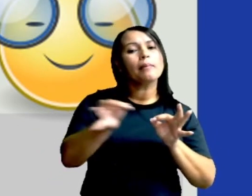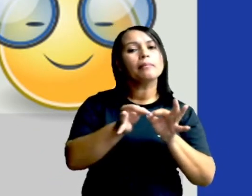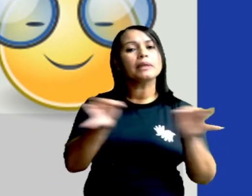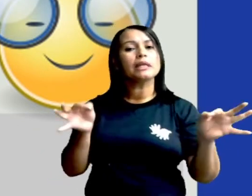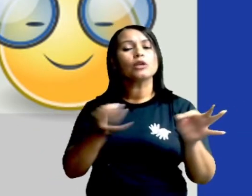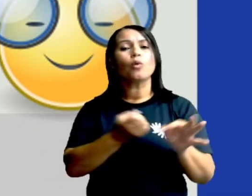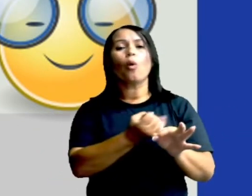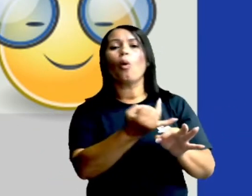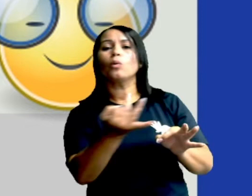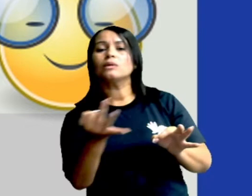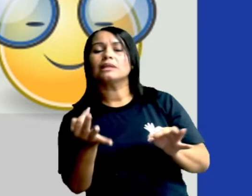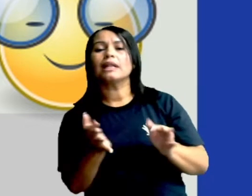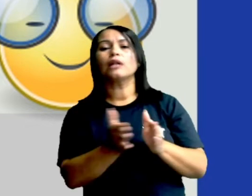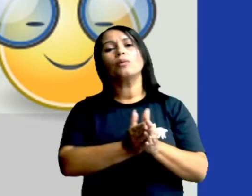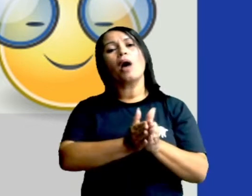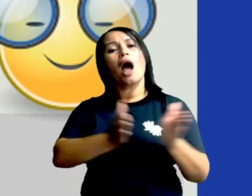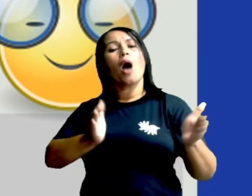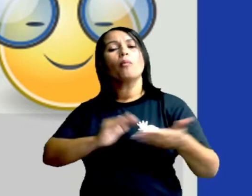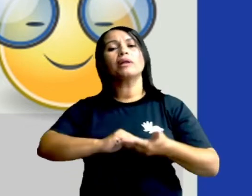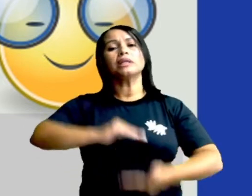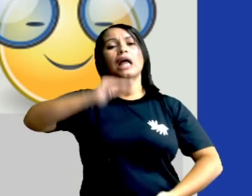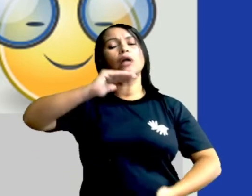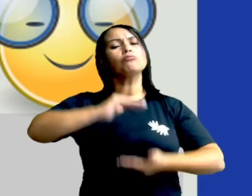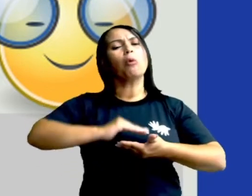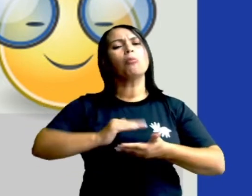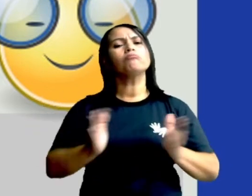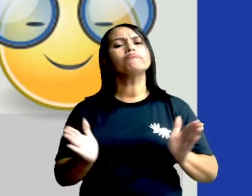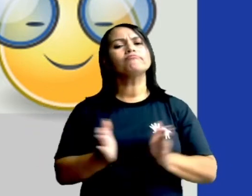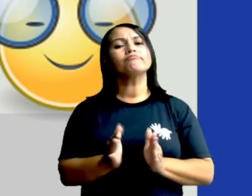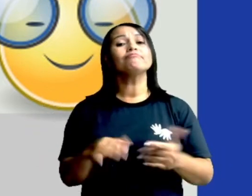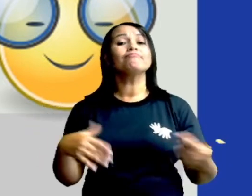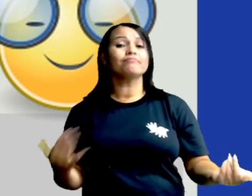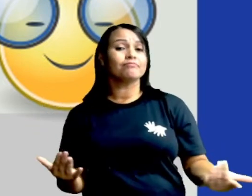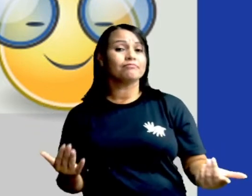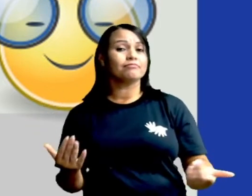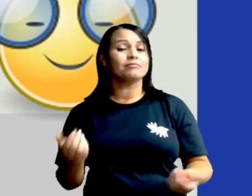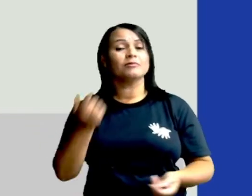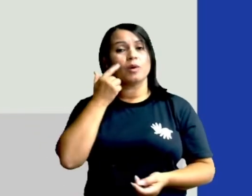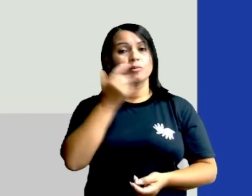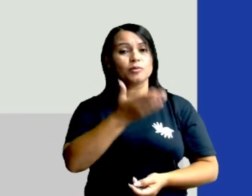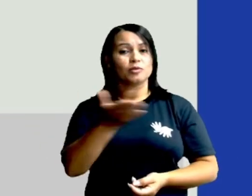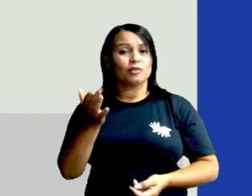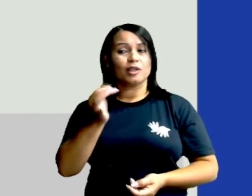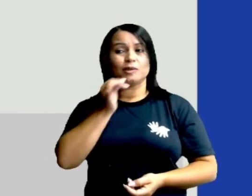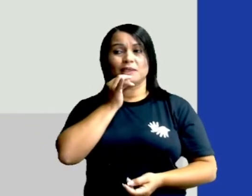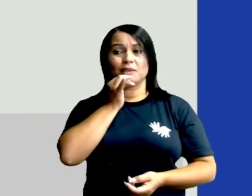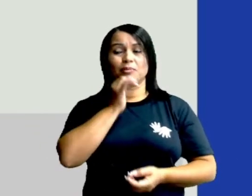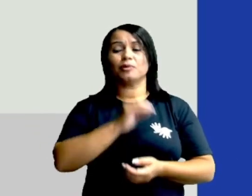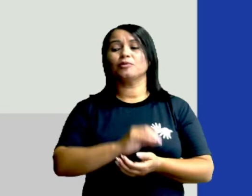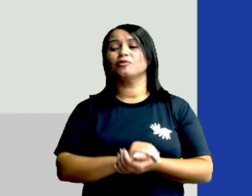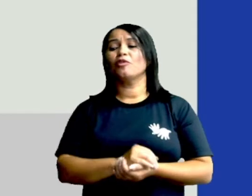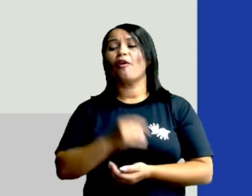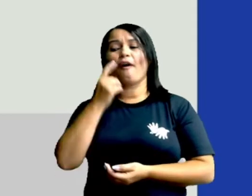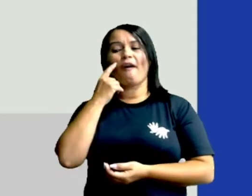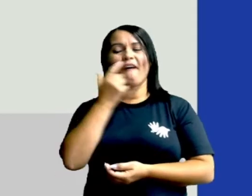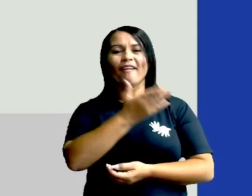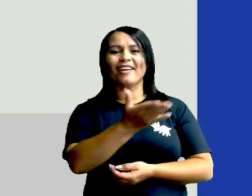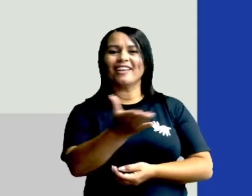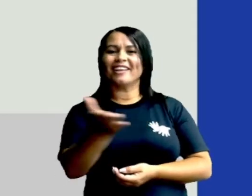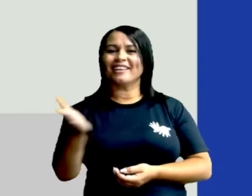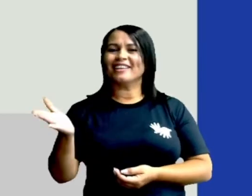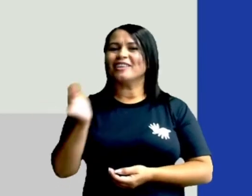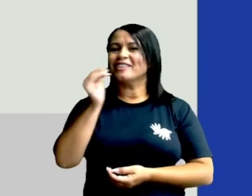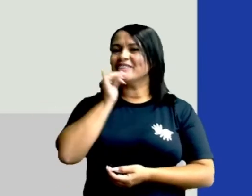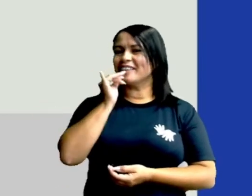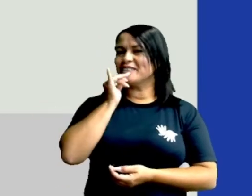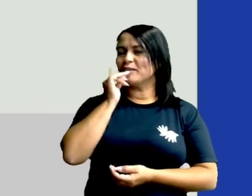contado, aumentado e diminuído. E aí, vamos ver nossos exemplos? Olha aqui os exemplos